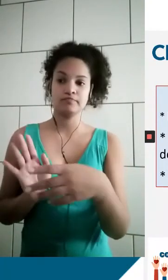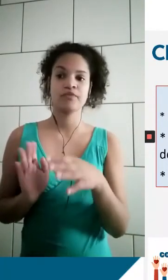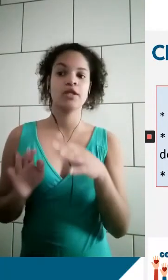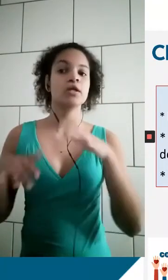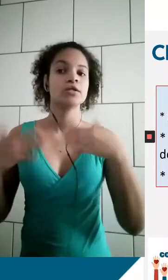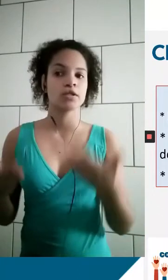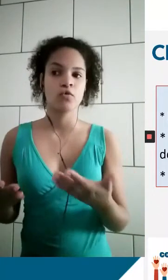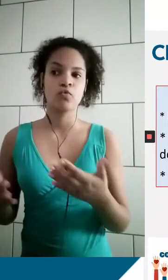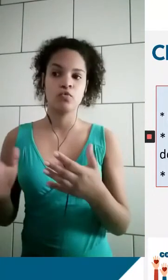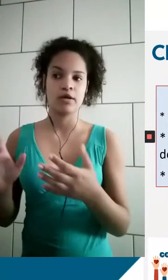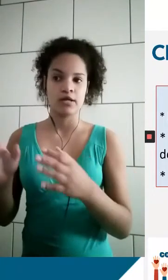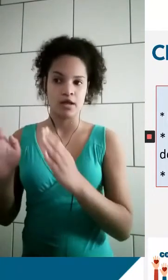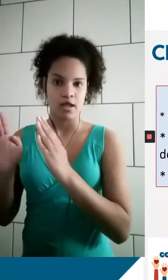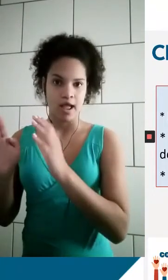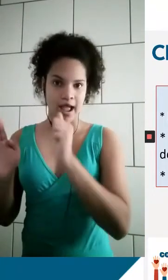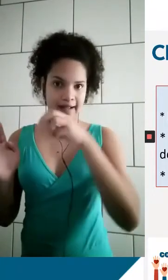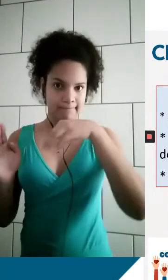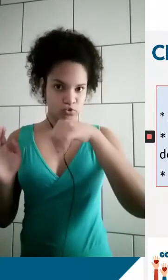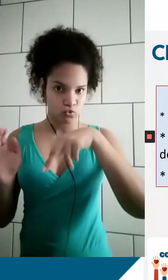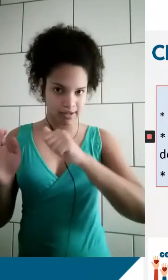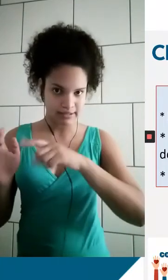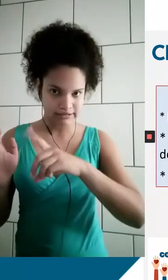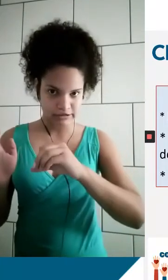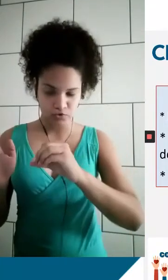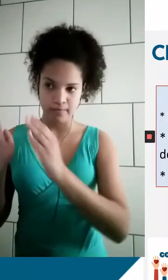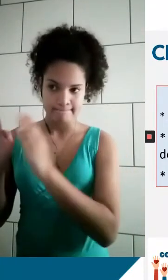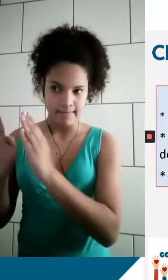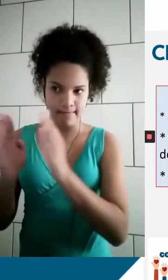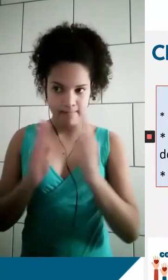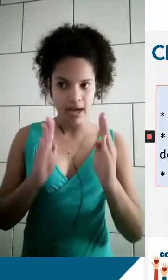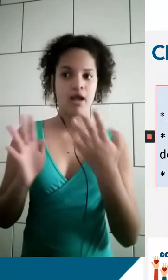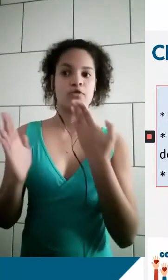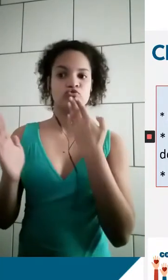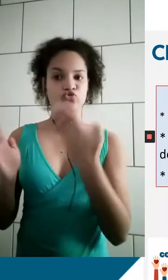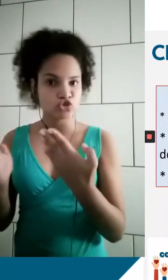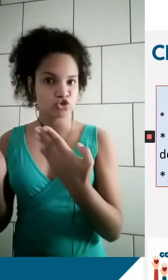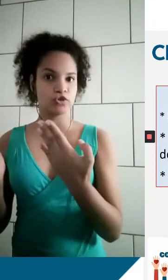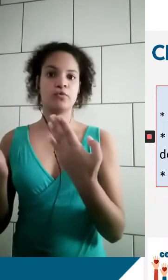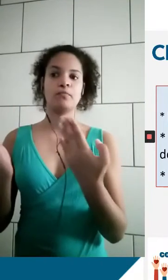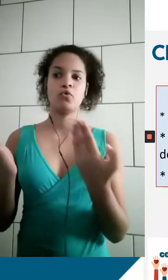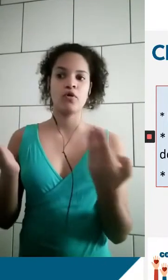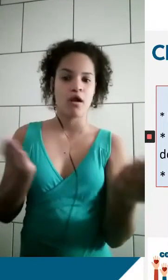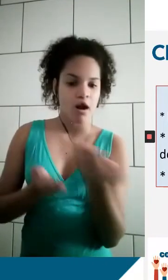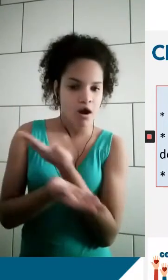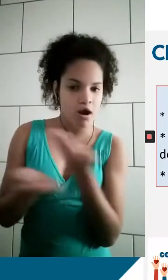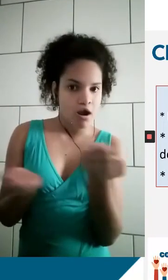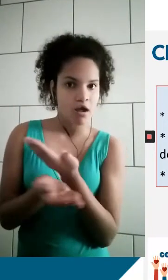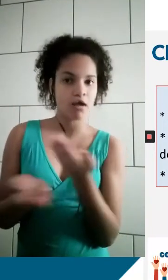Então, sequência de aminoácidos, o número de aminoácidos e os tipos de aminoácidos vão